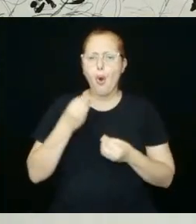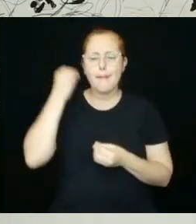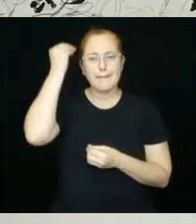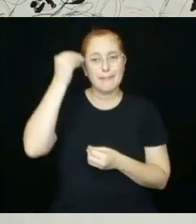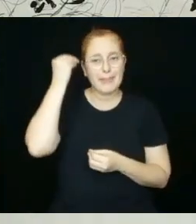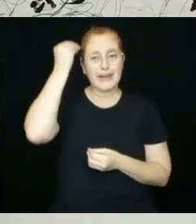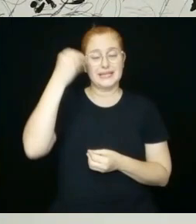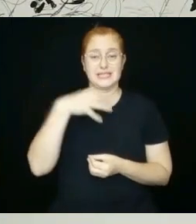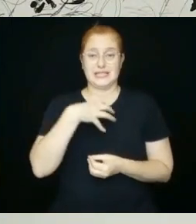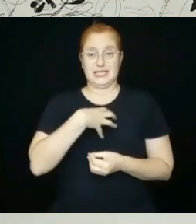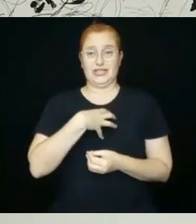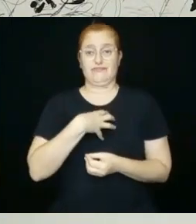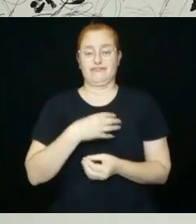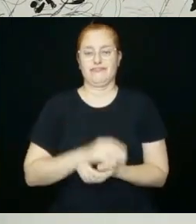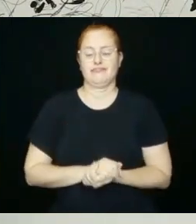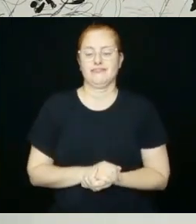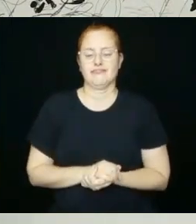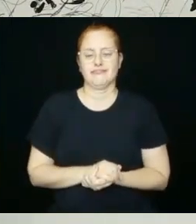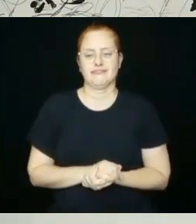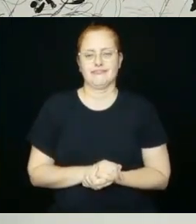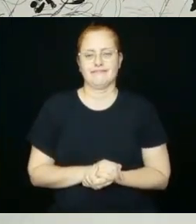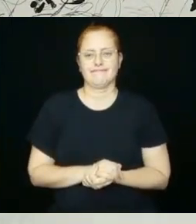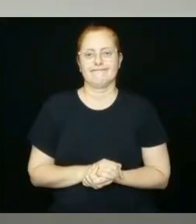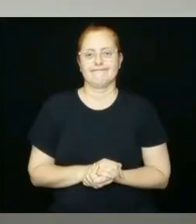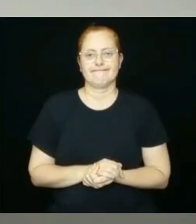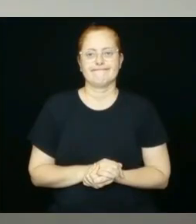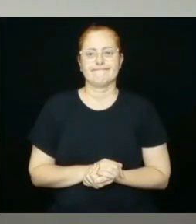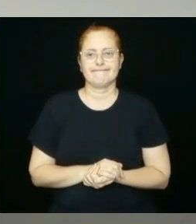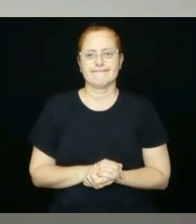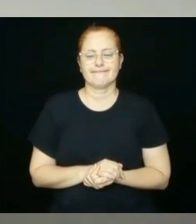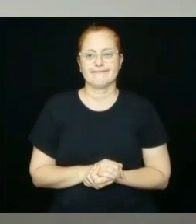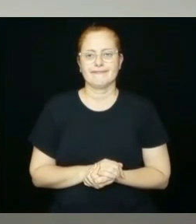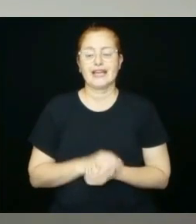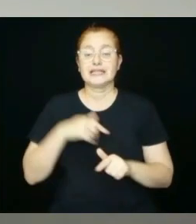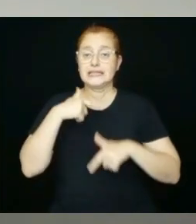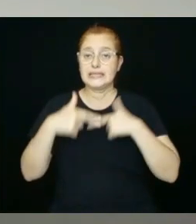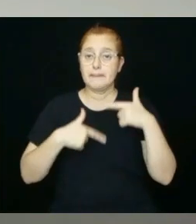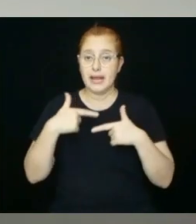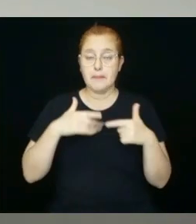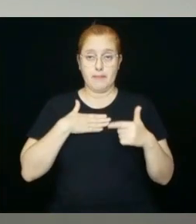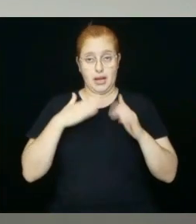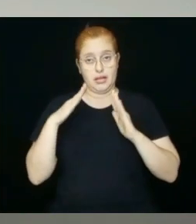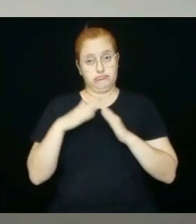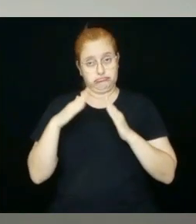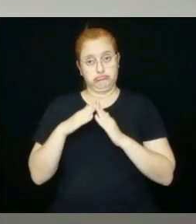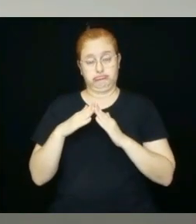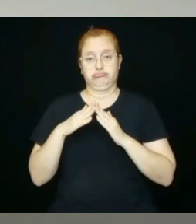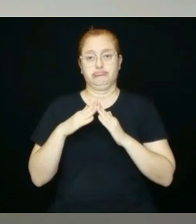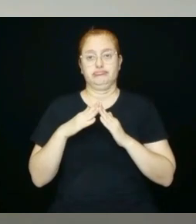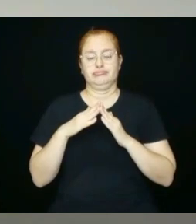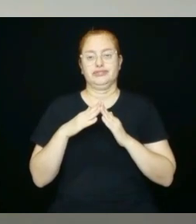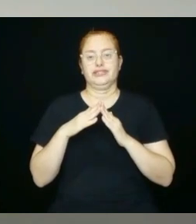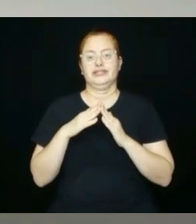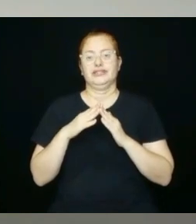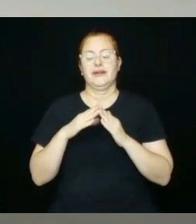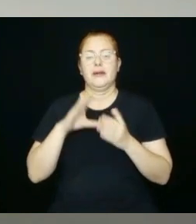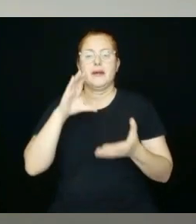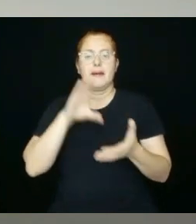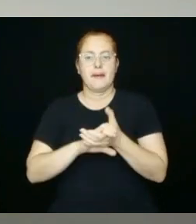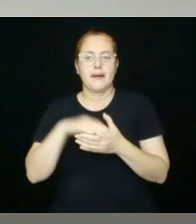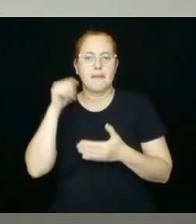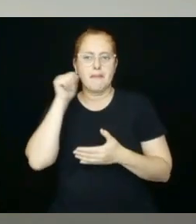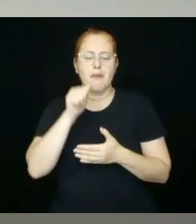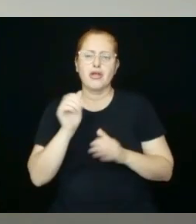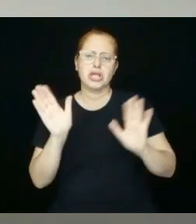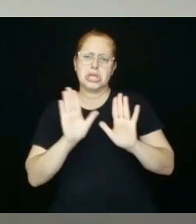essa experiência, enfim? Foi assim, trabalhando em casa, acho que nem a Carol fica lá no ateliê,